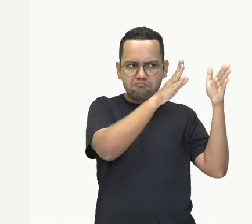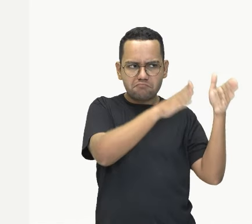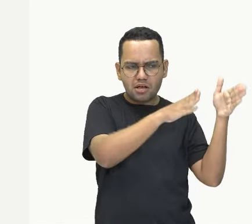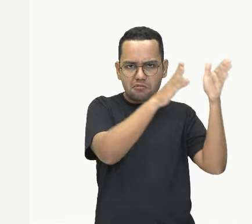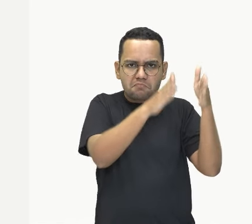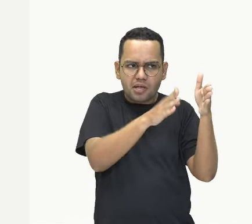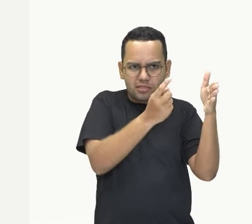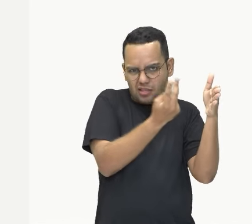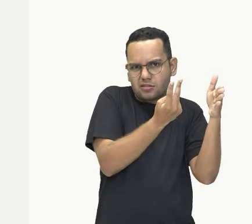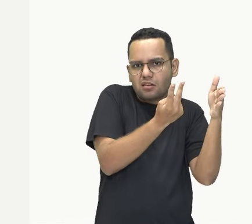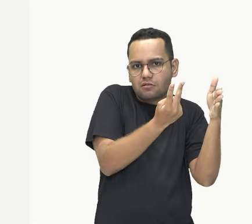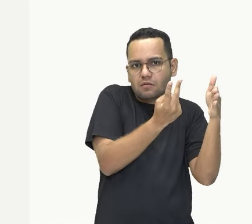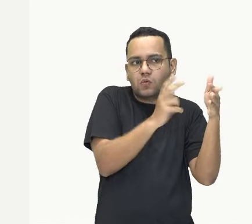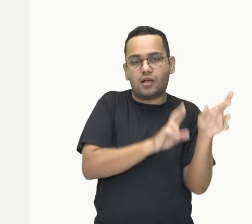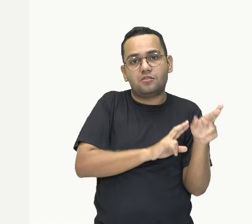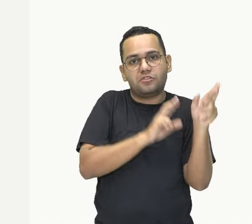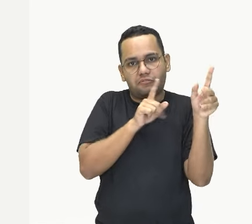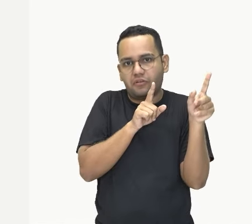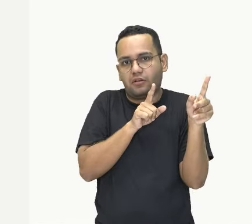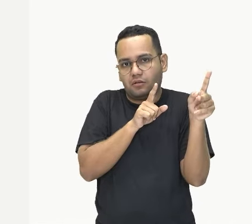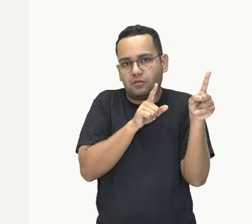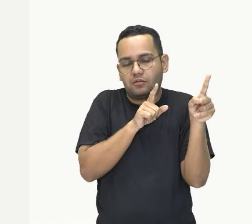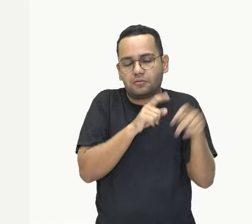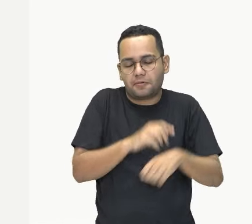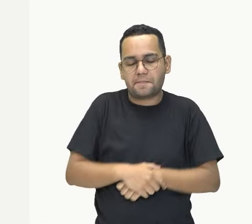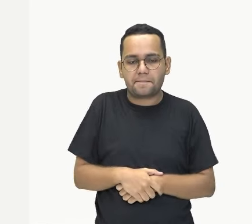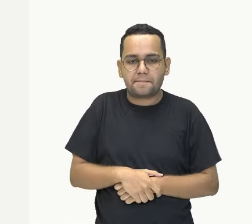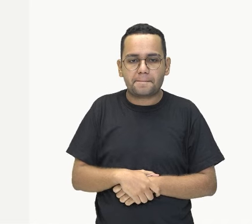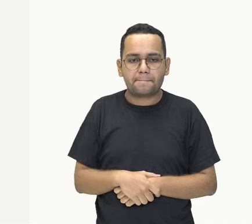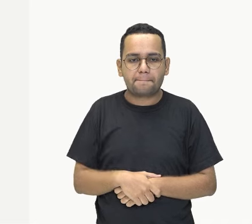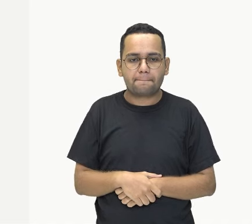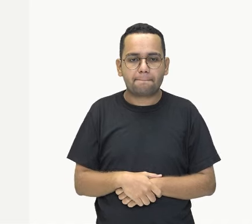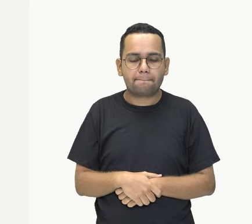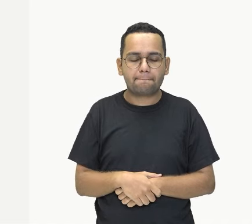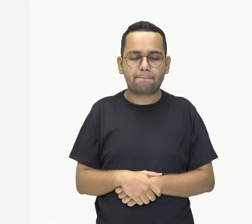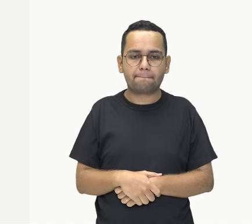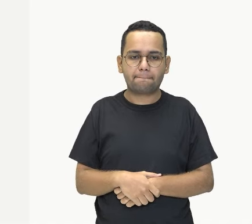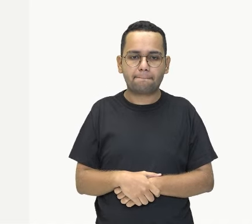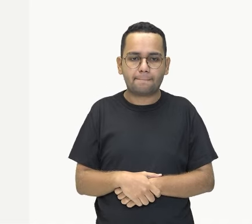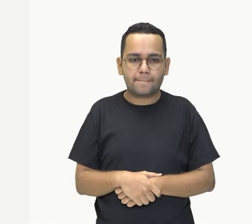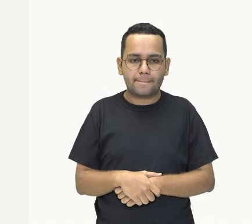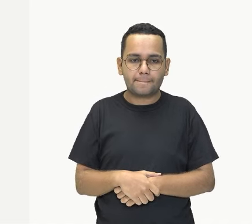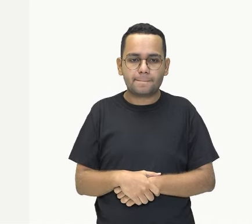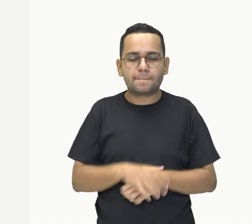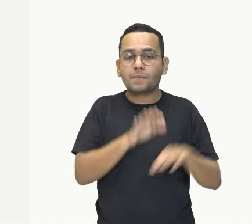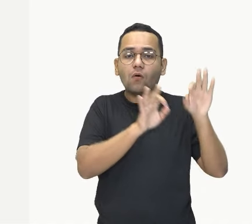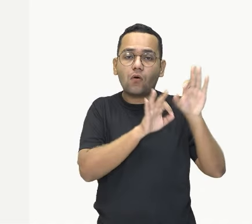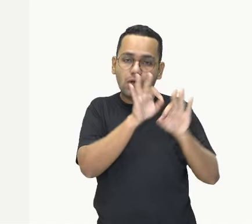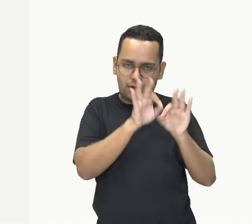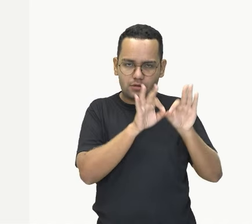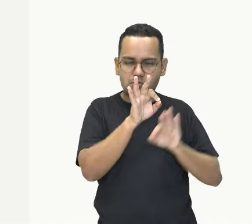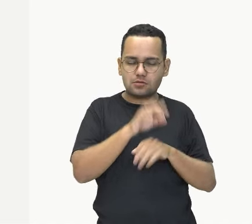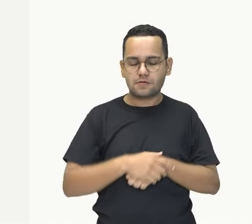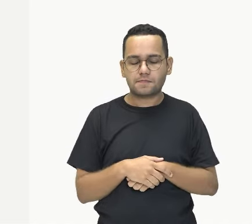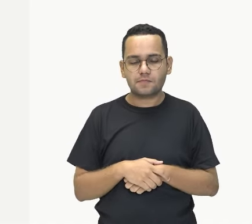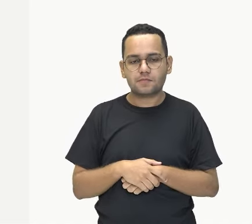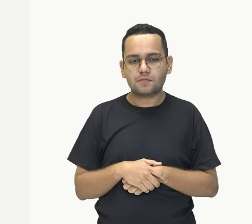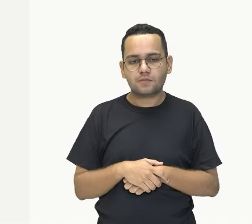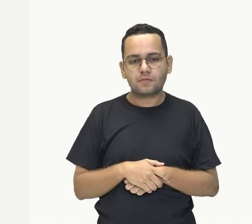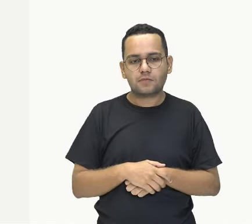a mesma parte literal, a mesma base da parte literal. Então, eu vou trazer ó, o